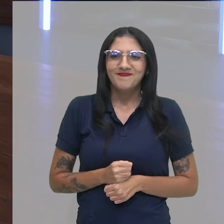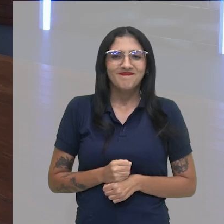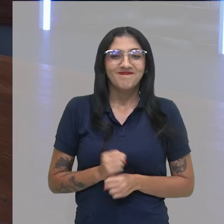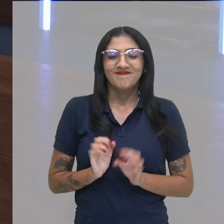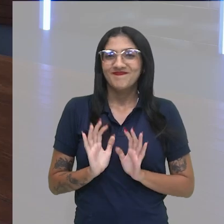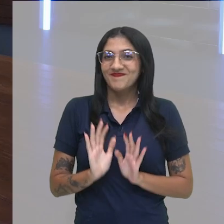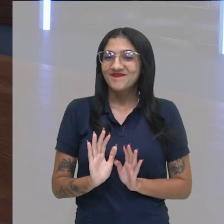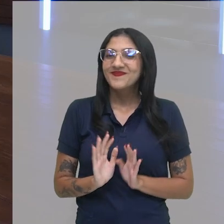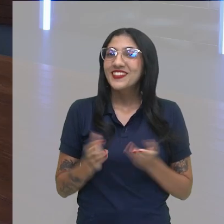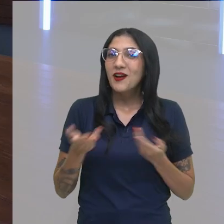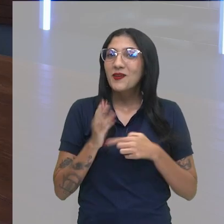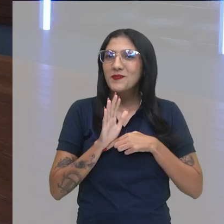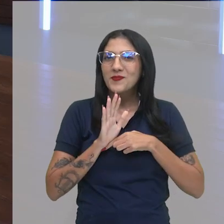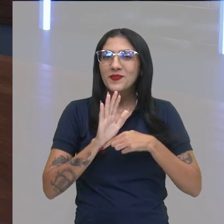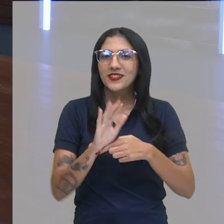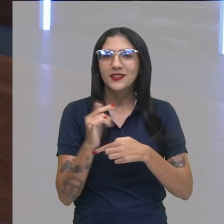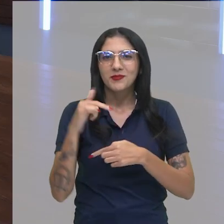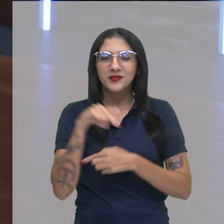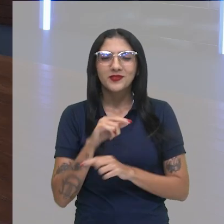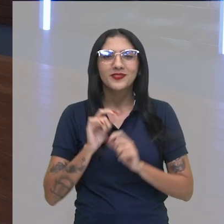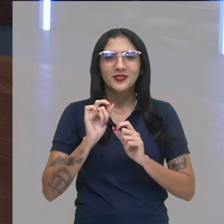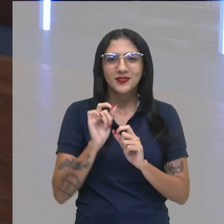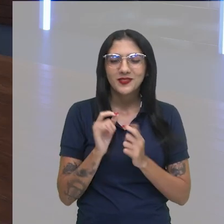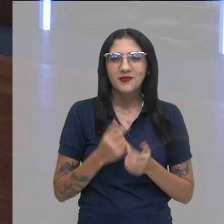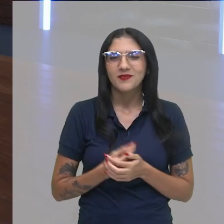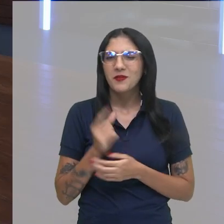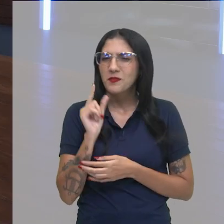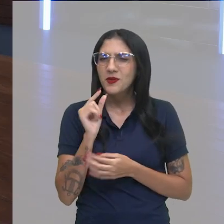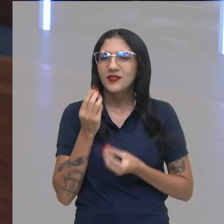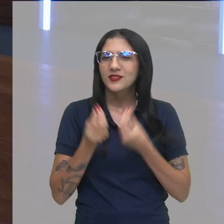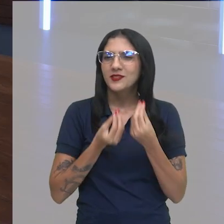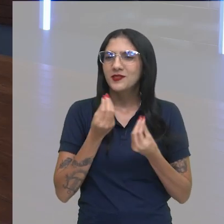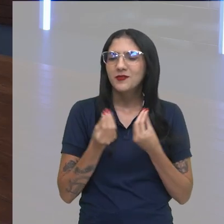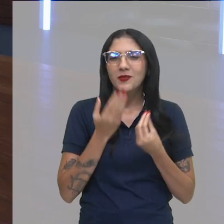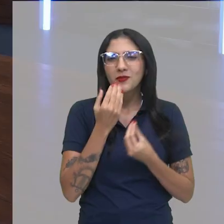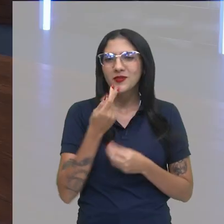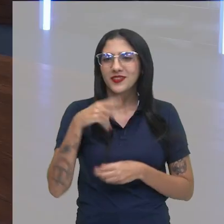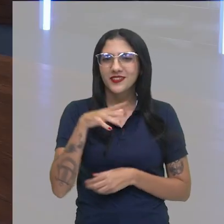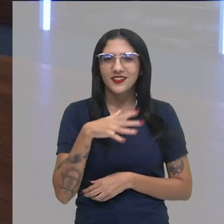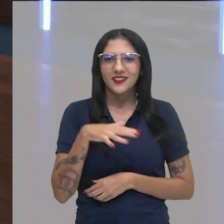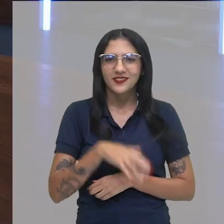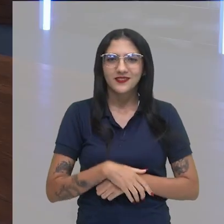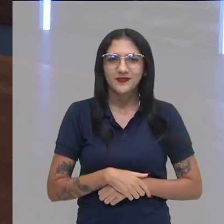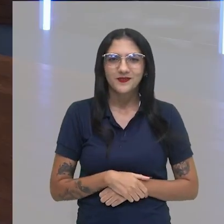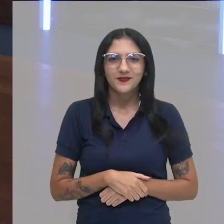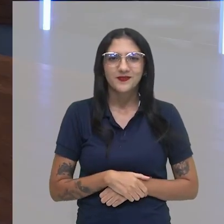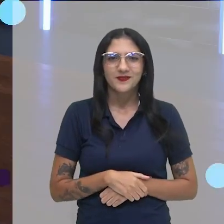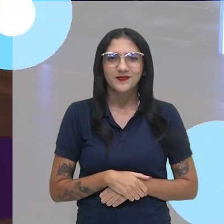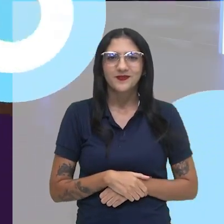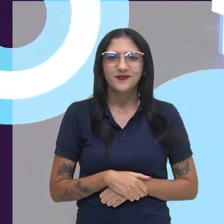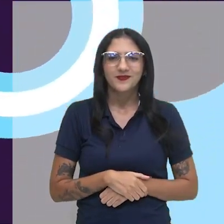comigo, porque eu já vou iniciar mostrando para vocês um pouquinho da nossa gastronomia. Vamos lá.